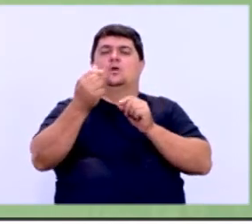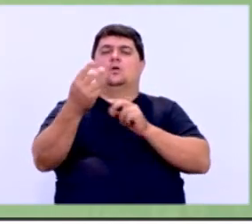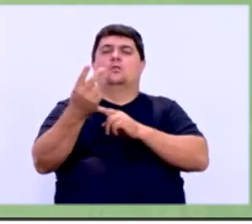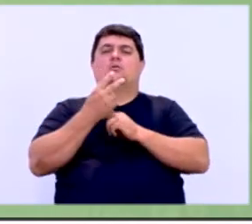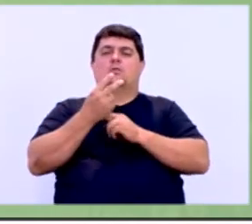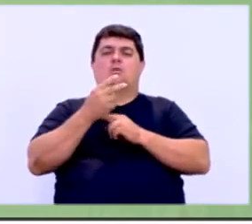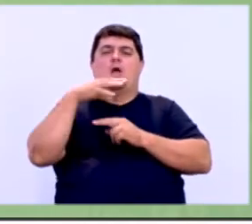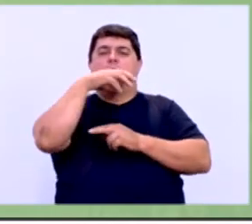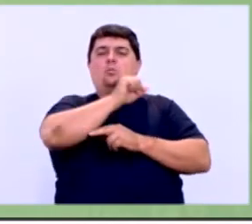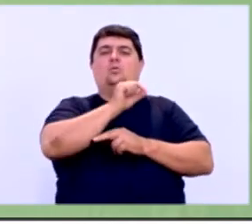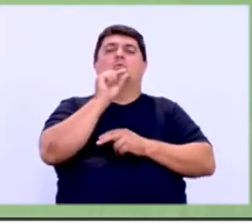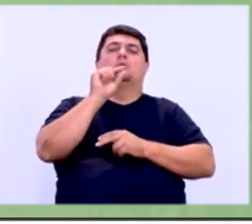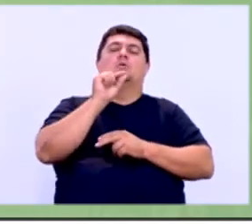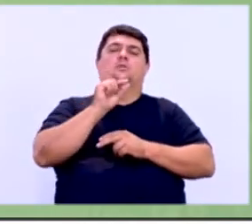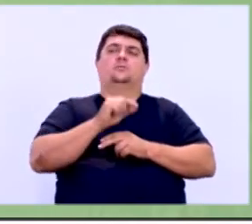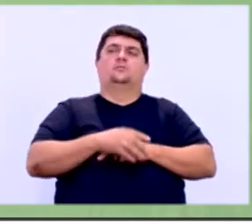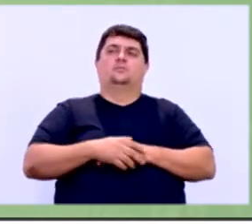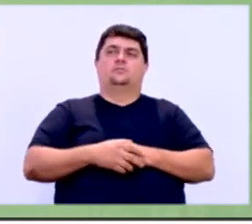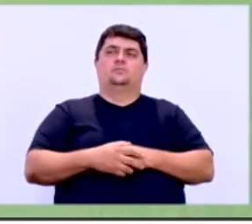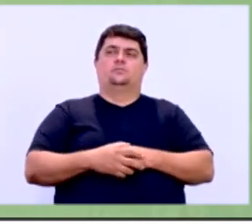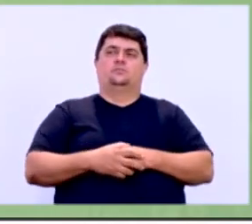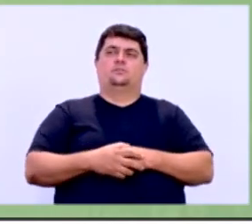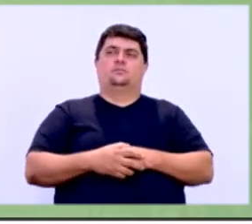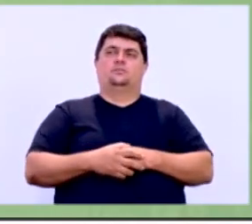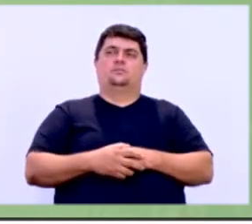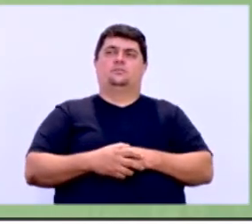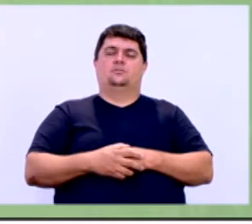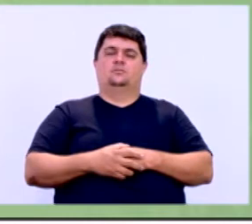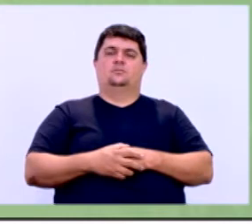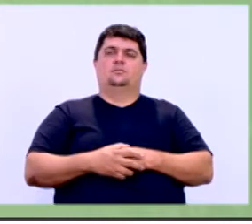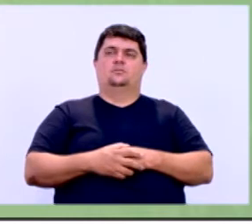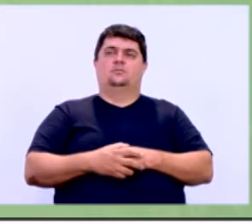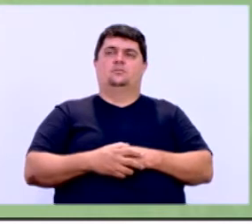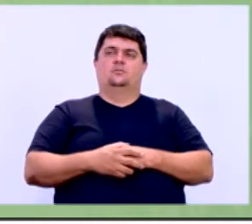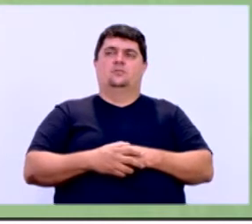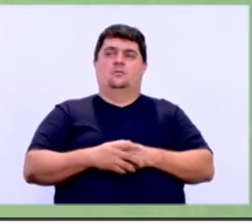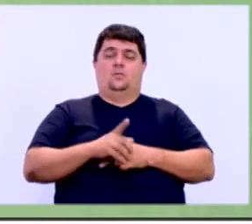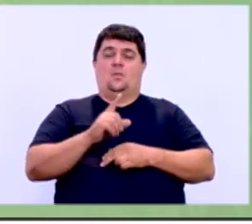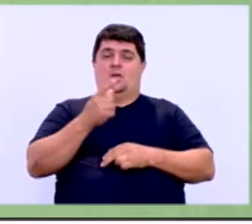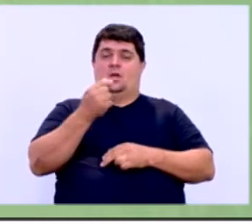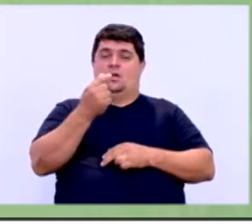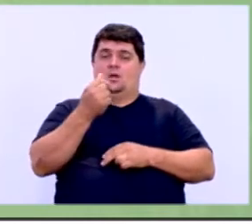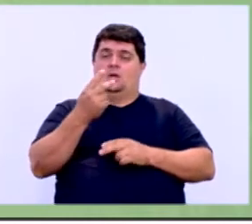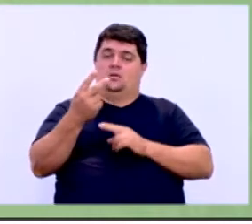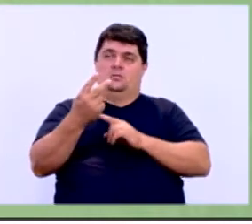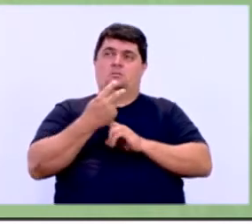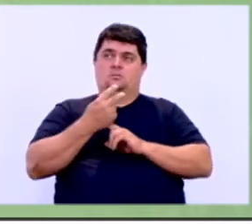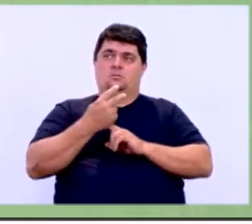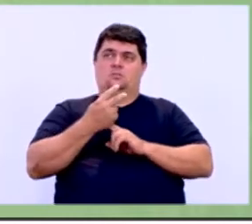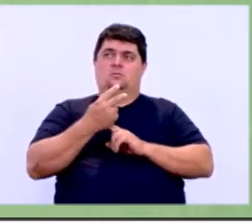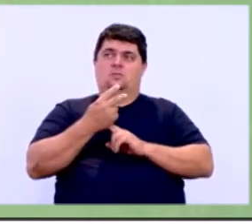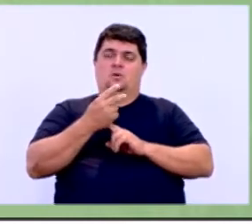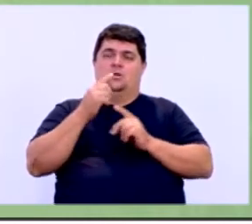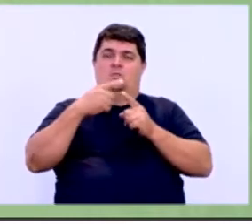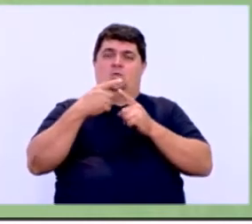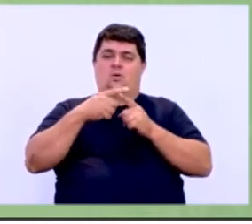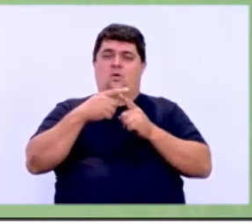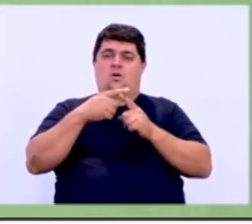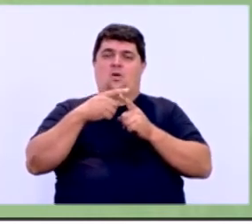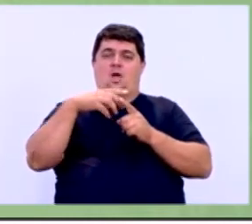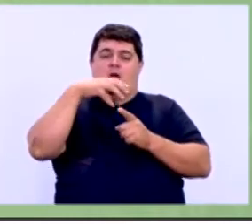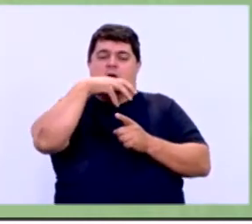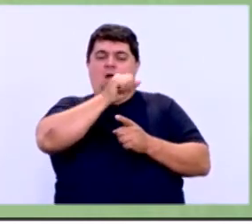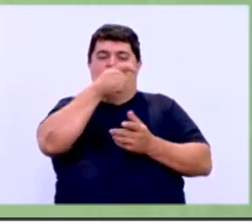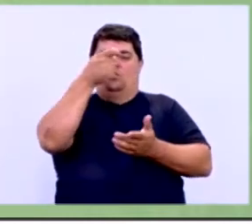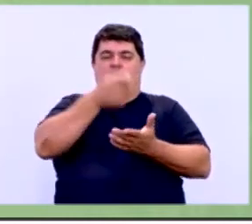financiamento de curto prazo? Né? São financiamentos, né, de duração de curto